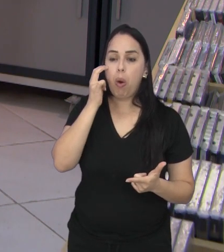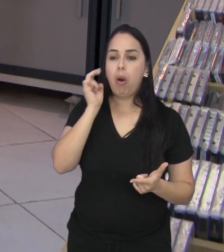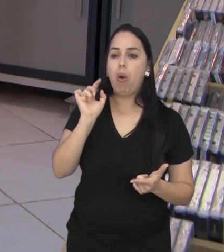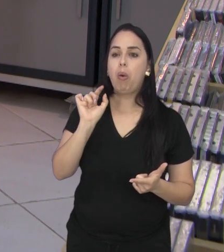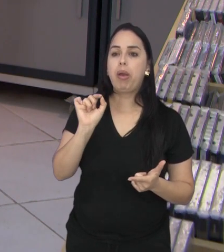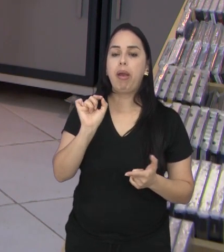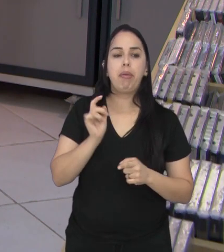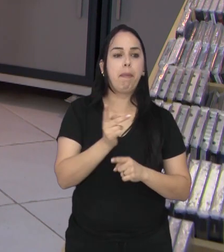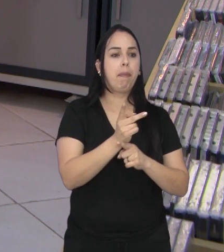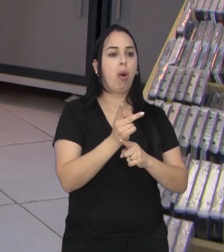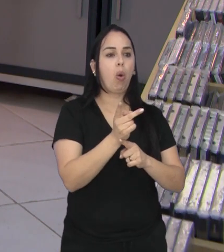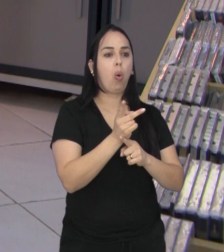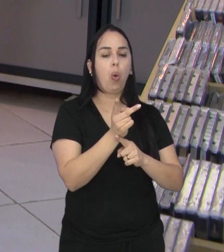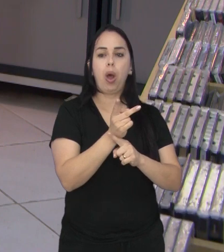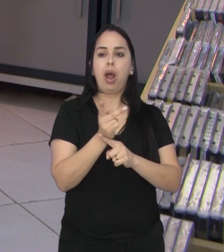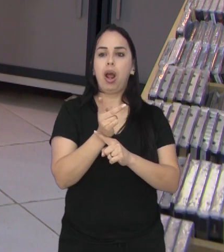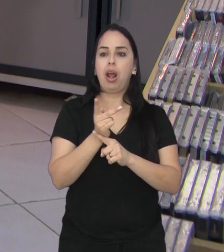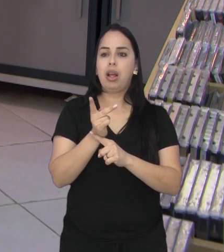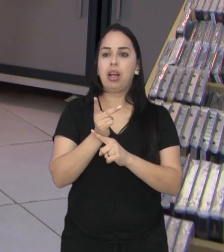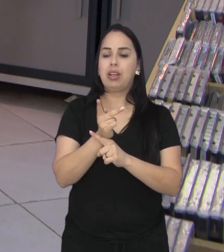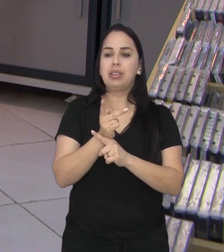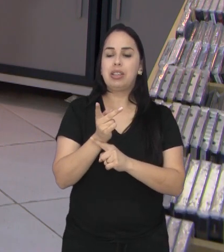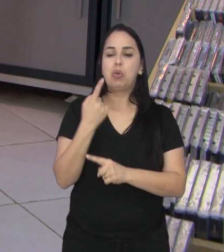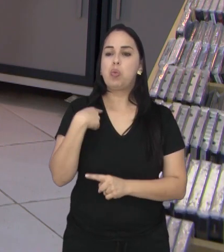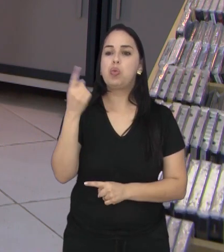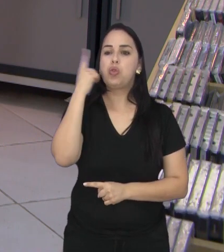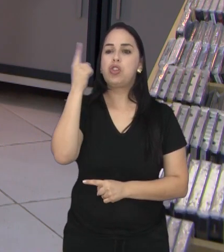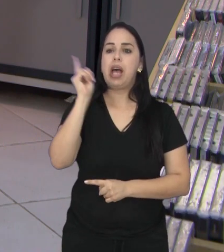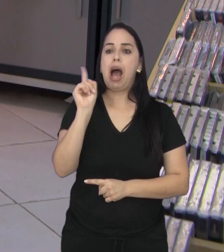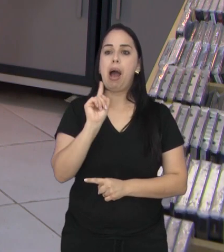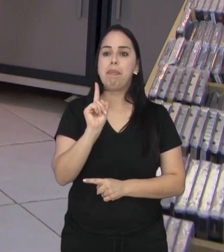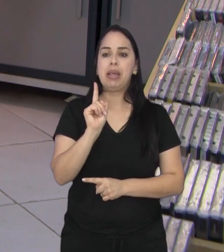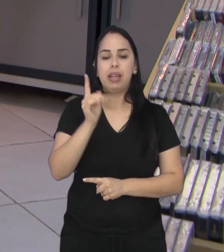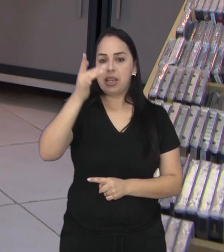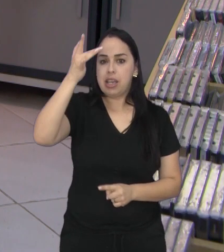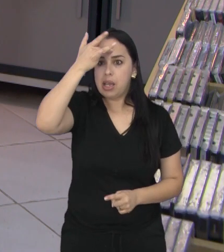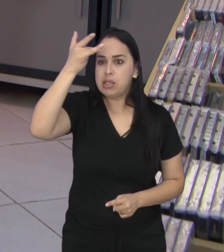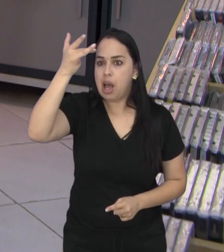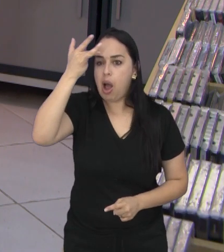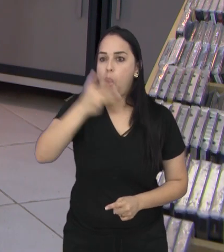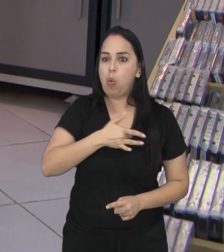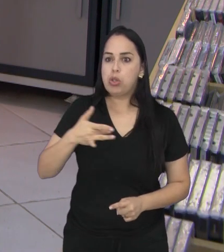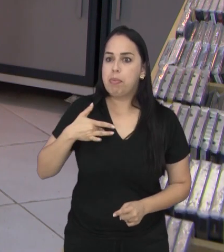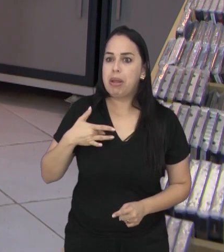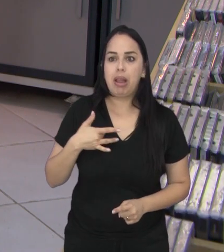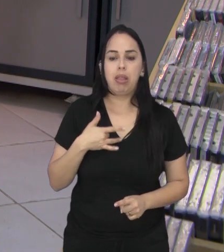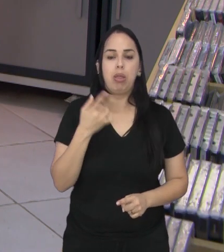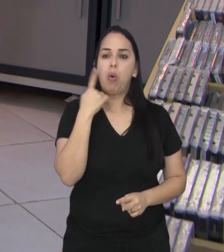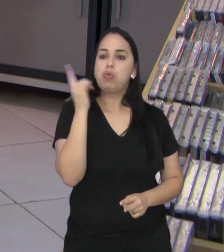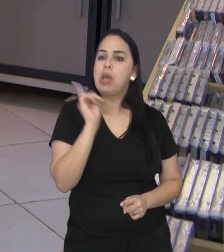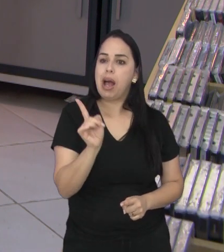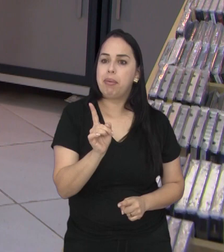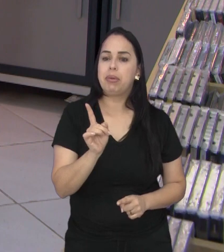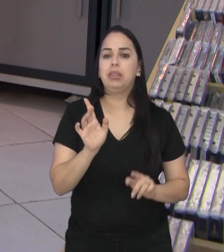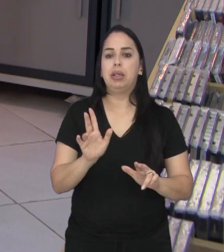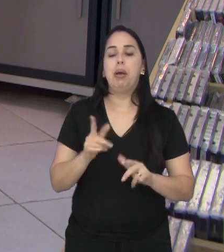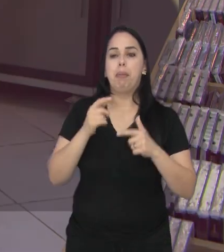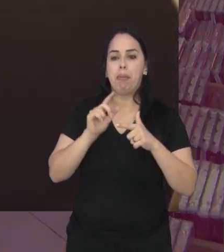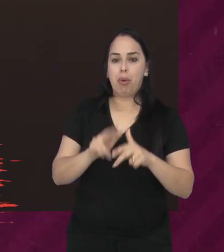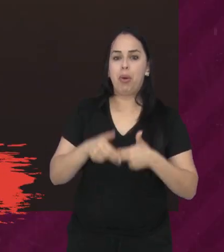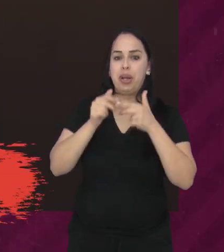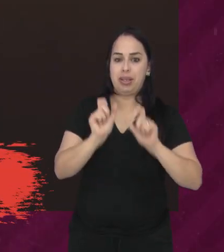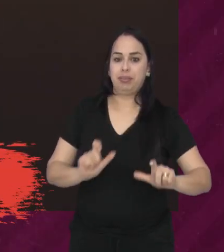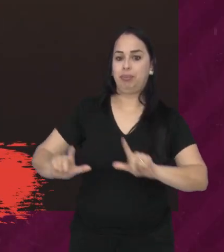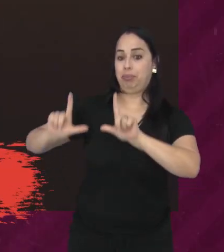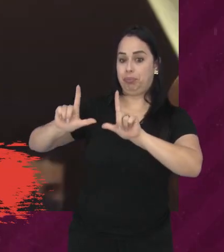de procurar aí essa coisa da saúde mental, né? Inclusive, por isso eu tenho um programa que se chama Divã